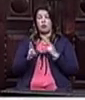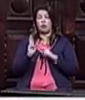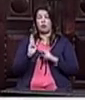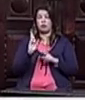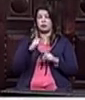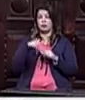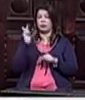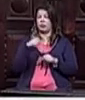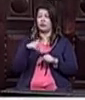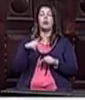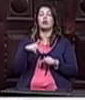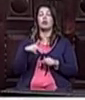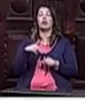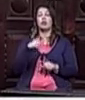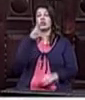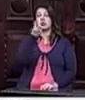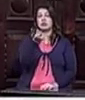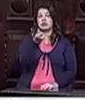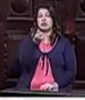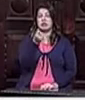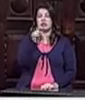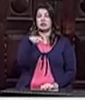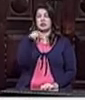para 6,59 bilhões.